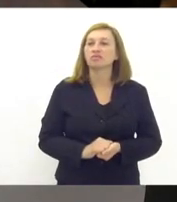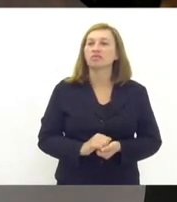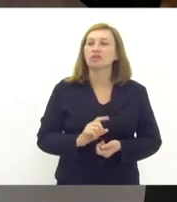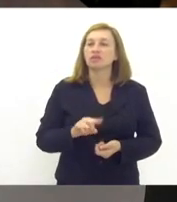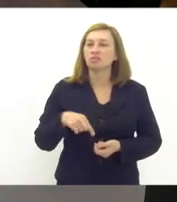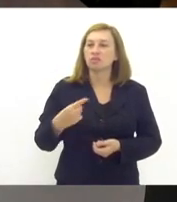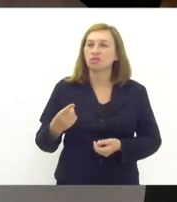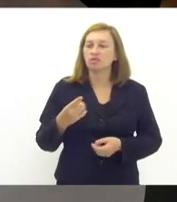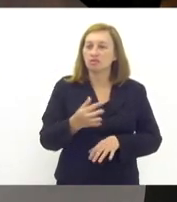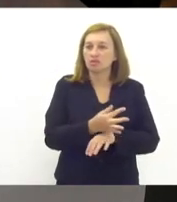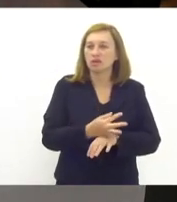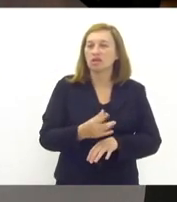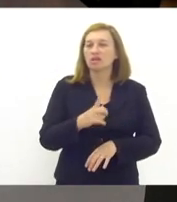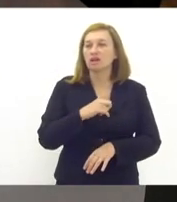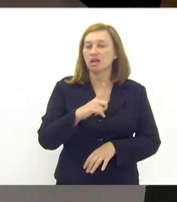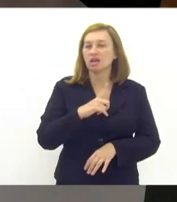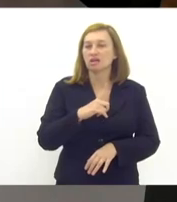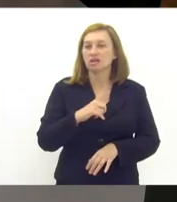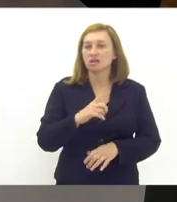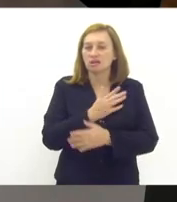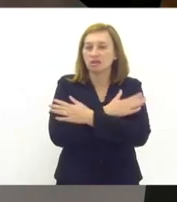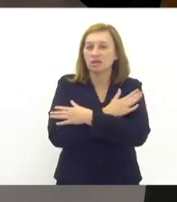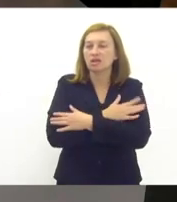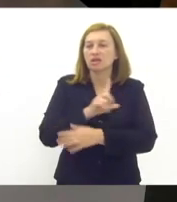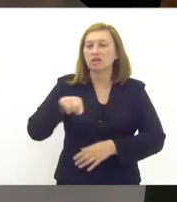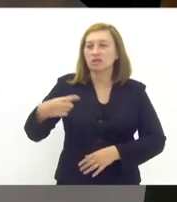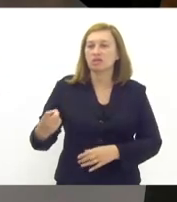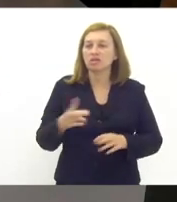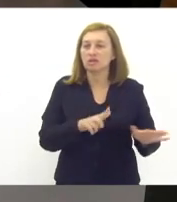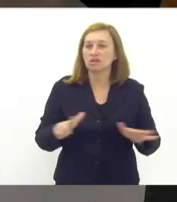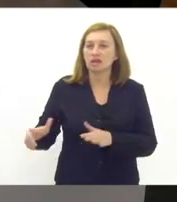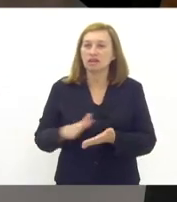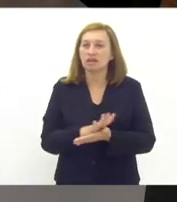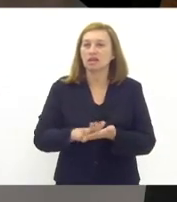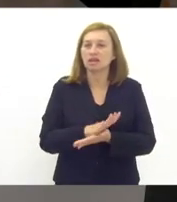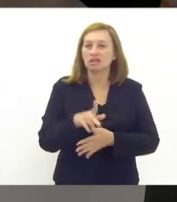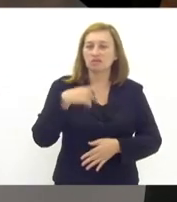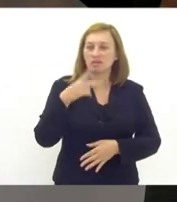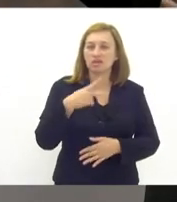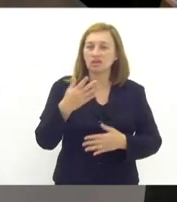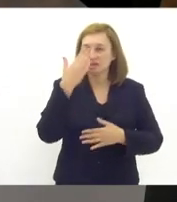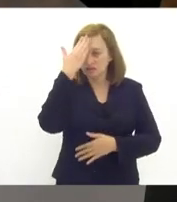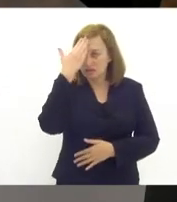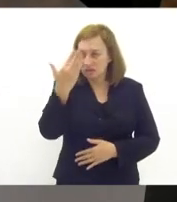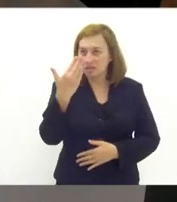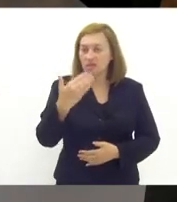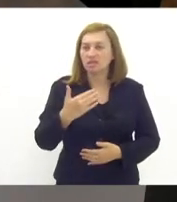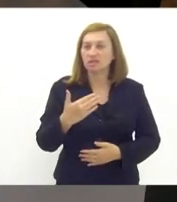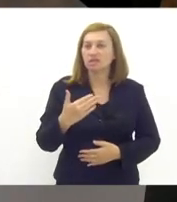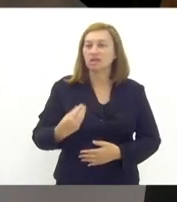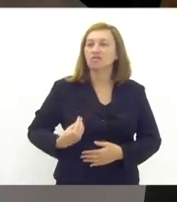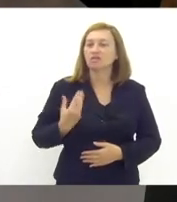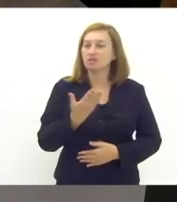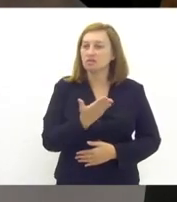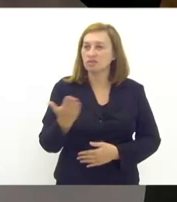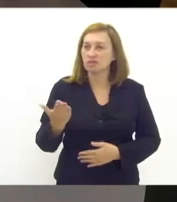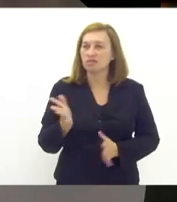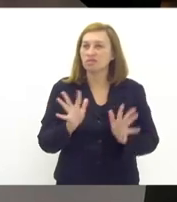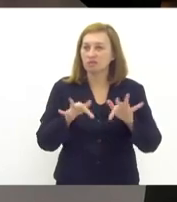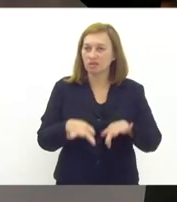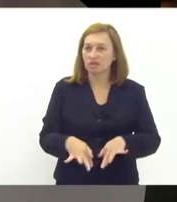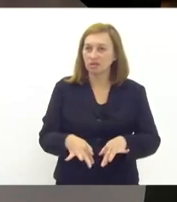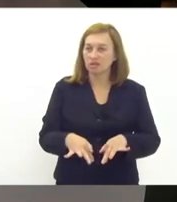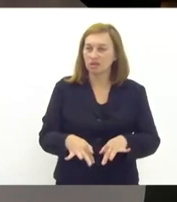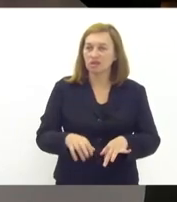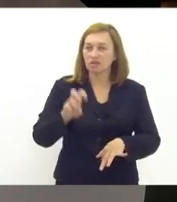que teremos na próxima semana. Então, nada mais havendo a tratar, gostaria de agradecer a presença. Está encerrada